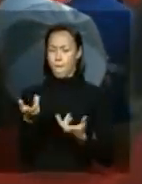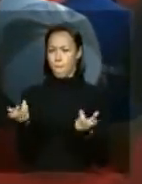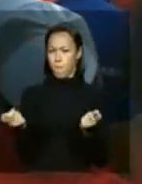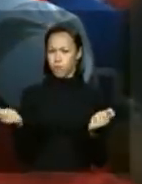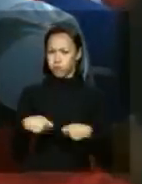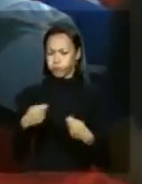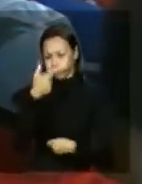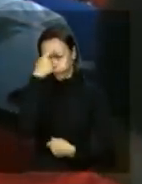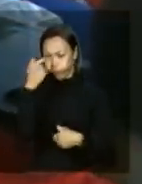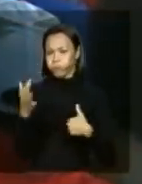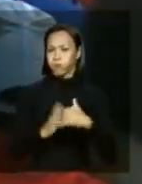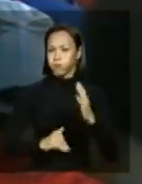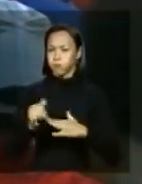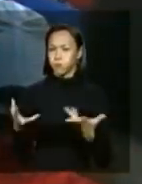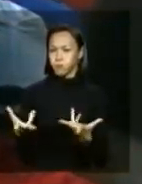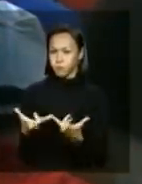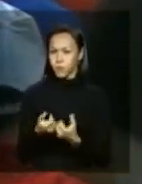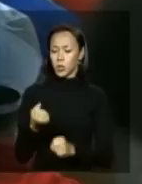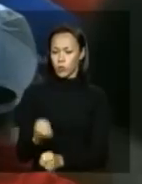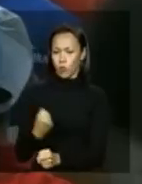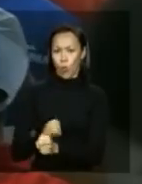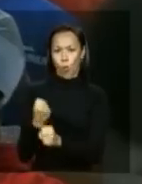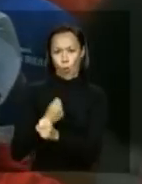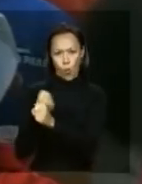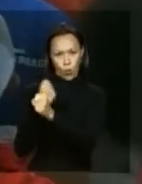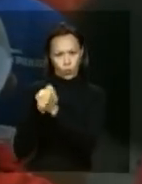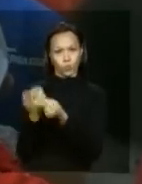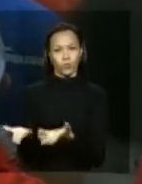do Brasil de produzir plataforma.